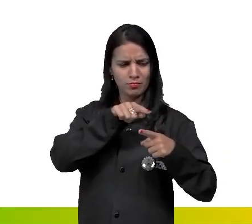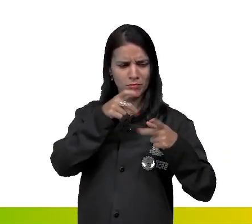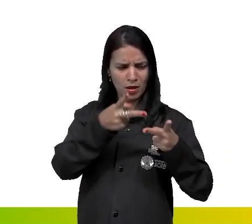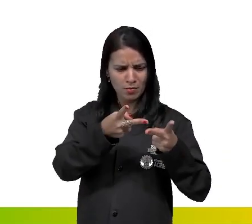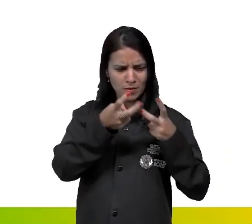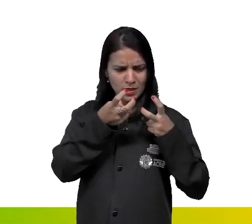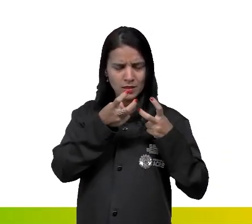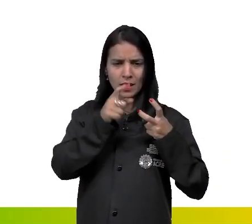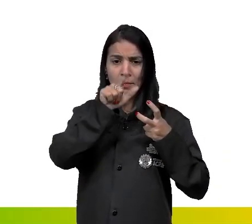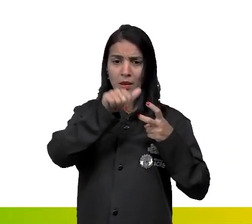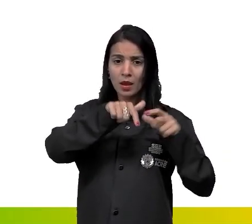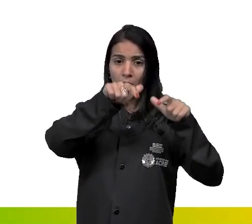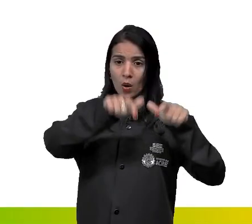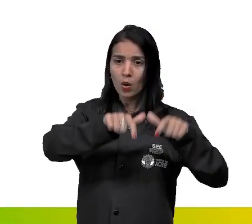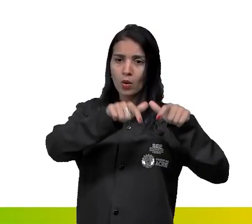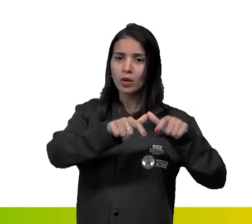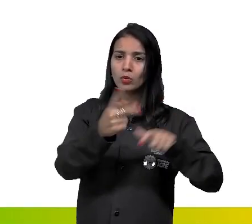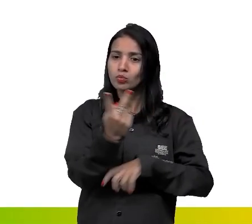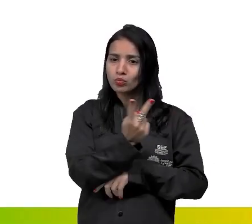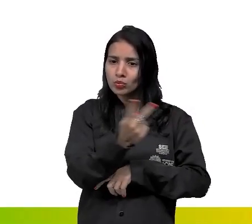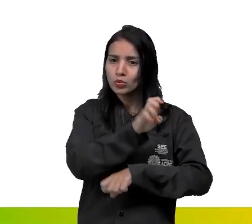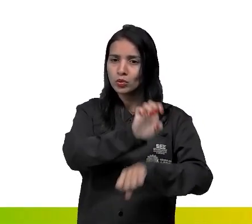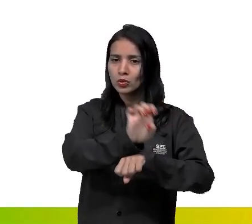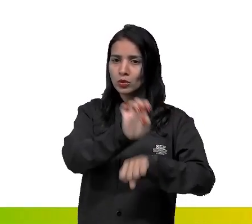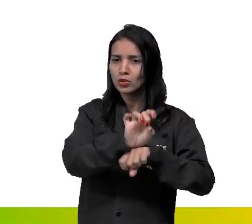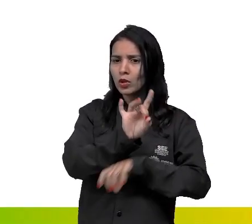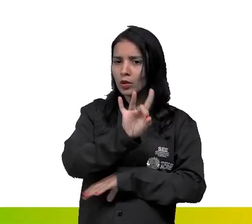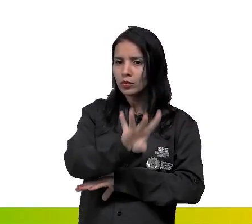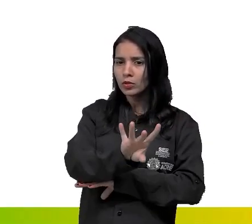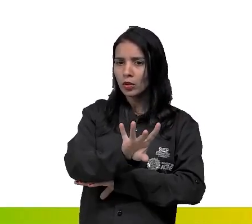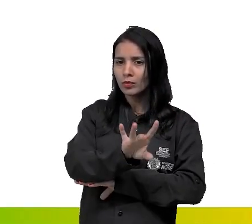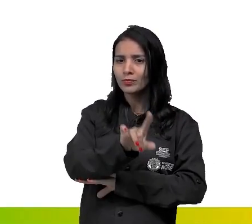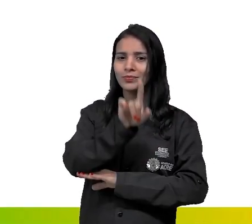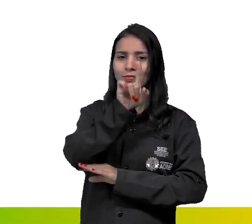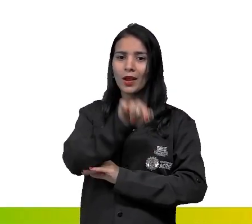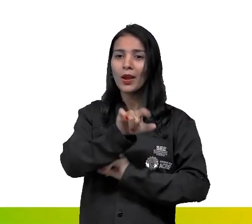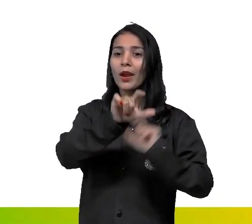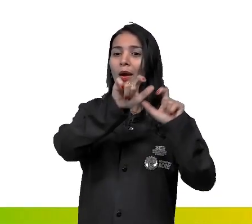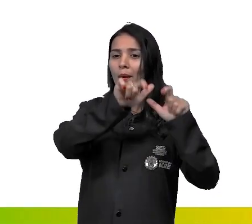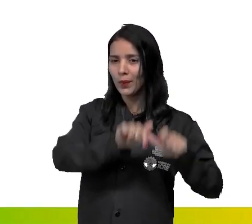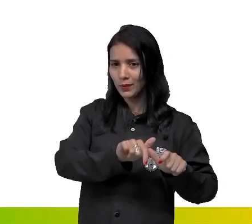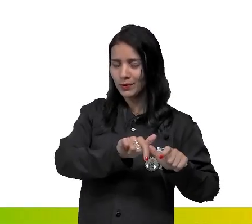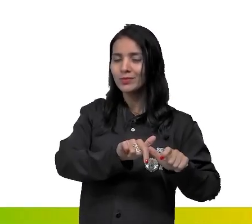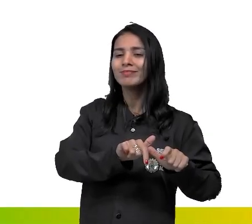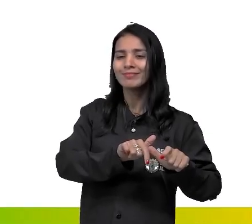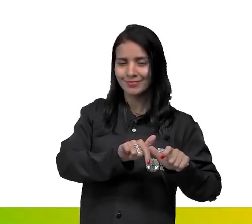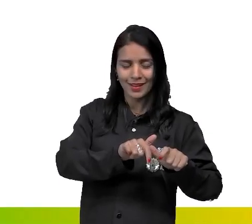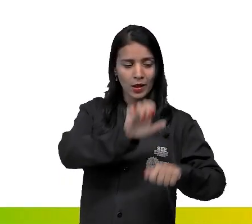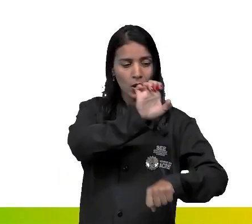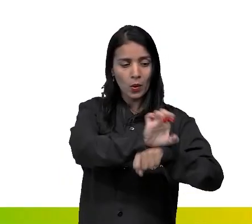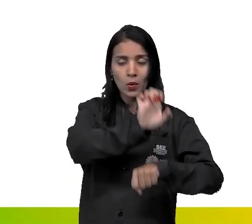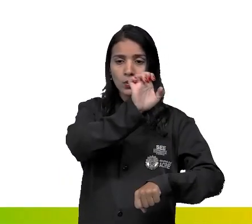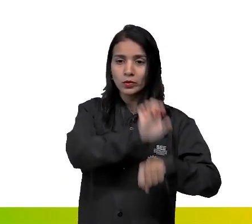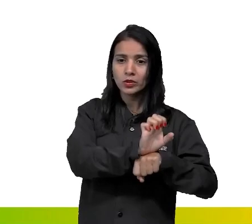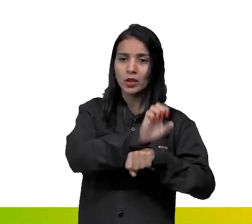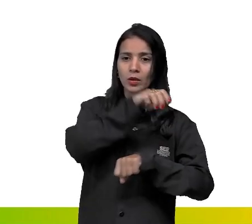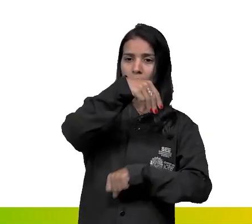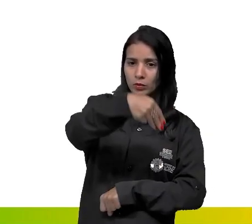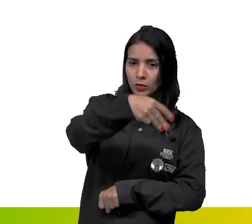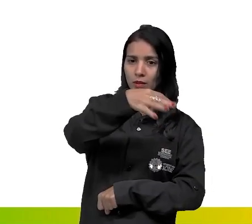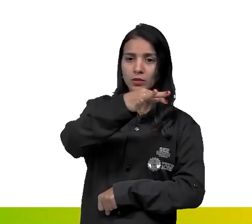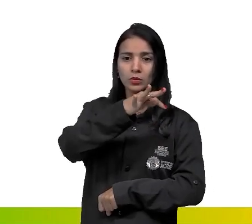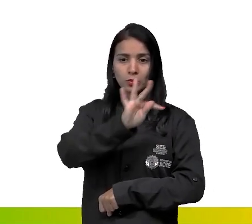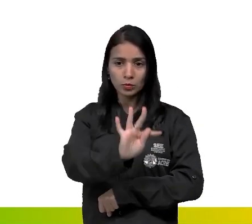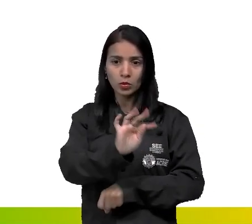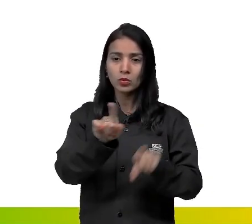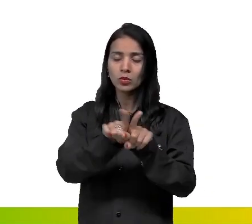localizado em 2 estados. Aqui a presença do Pantanal. Ele ocorre no estado do Mato Grosso e Mato